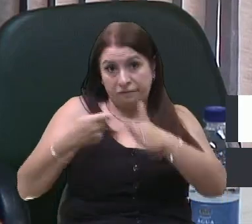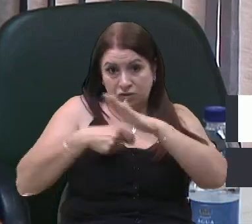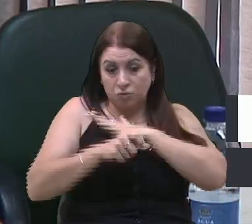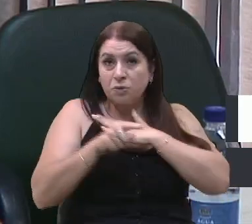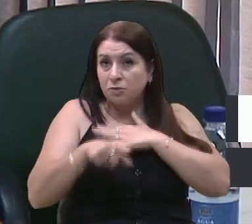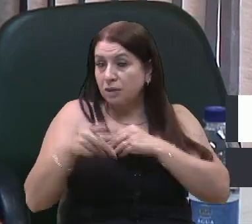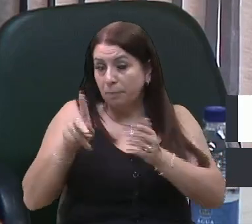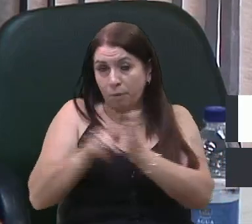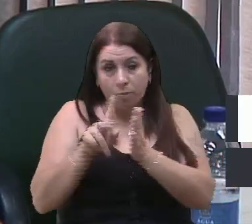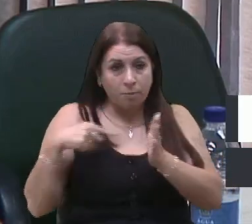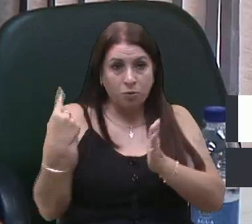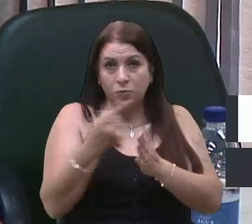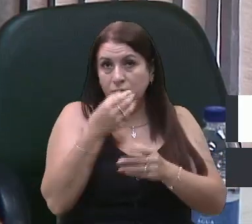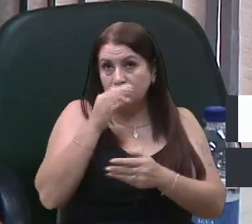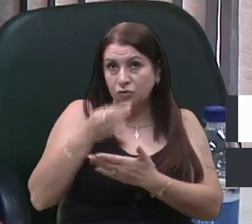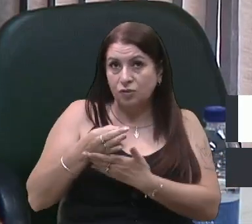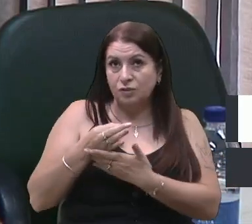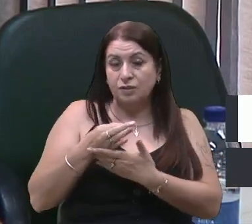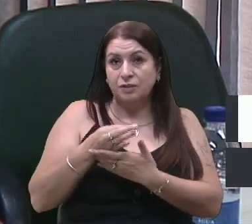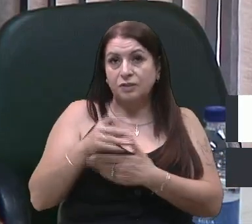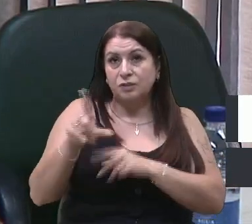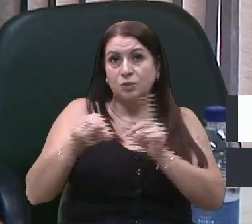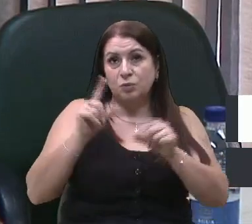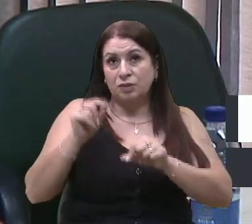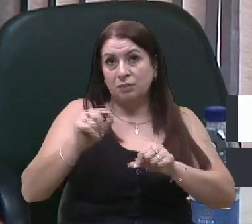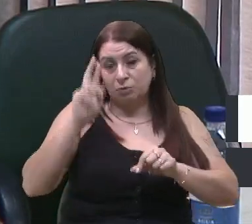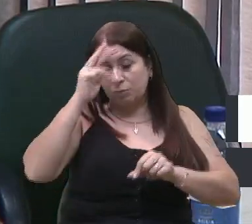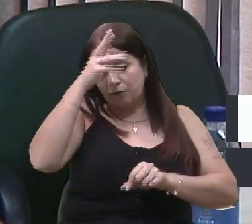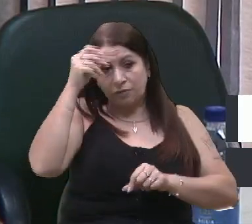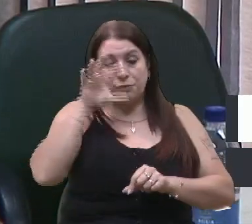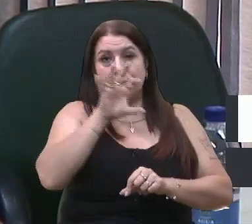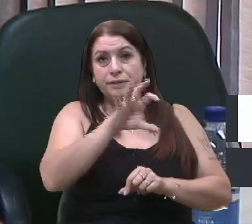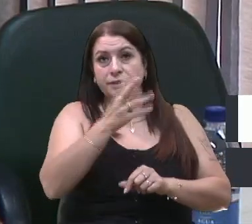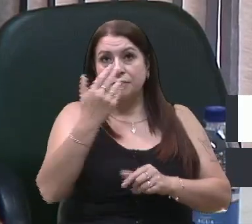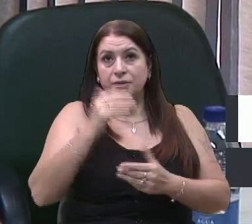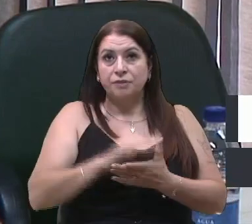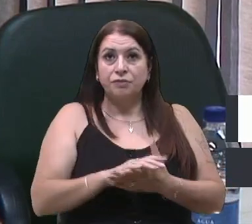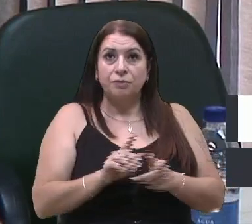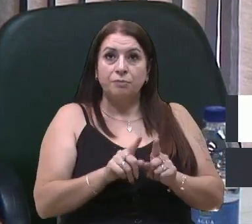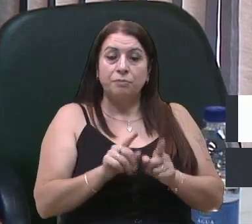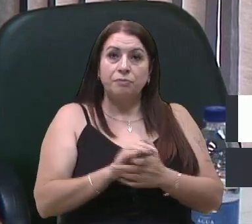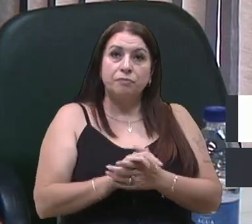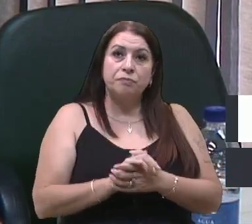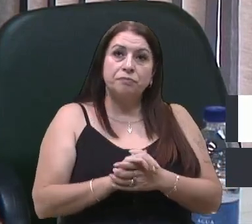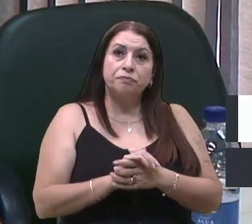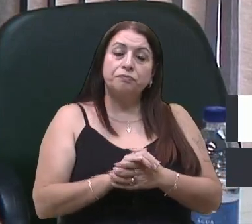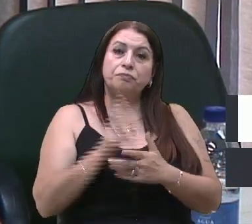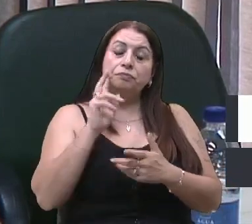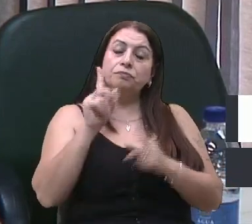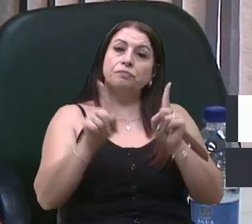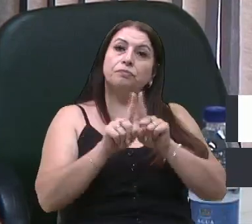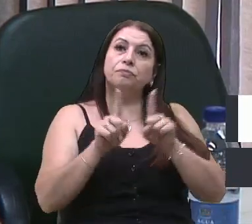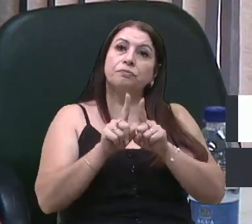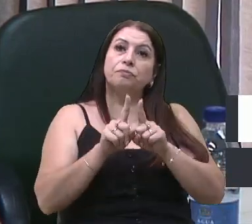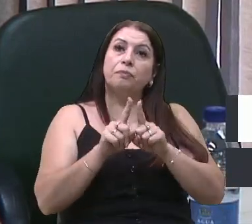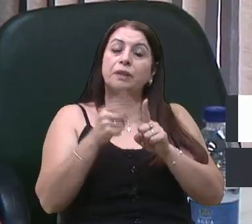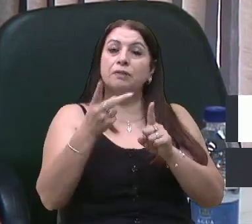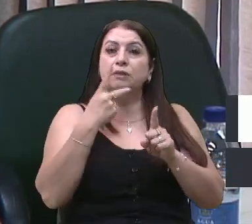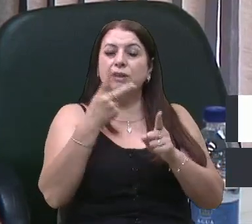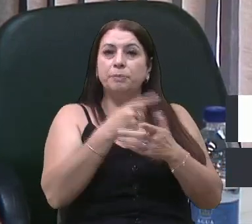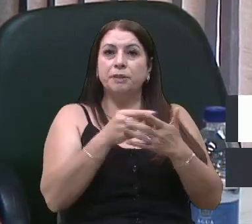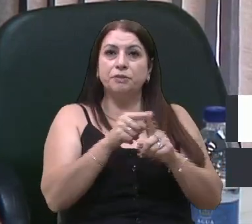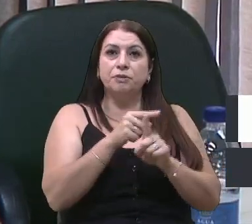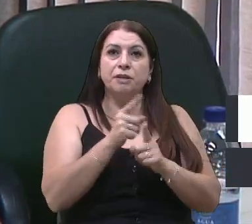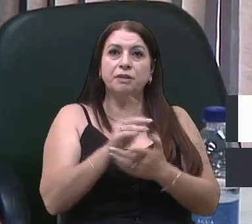né? E, infelizmente, nós já elegemos um prefeito assim aqui na cidade, que trabalhou essa questão só de forma demagógica, e a gente não pode mais